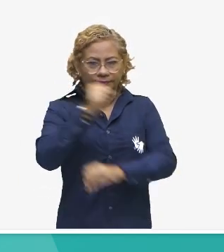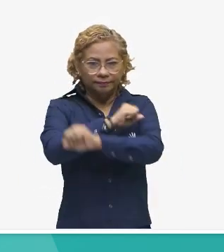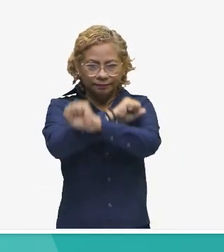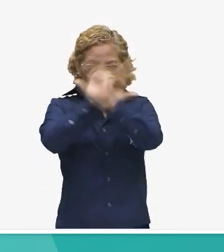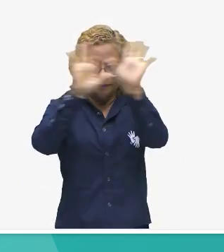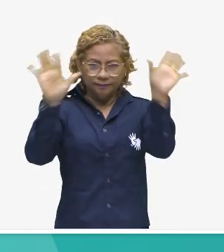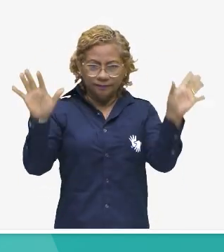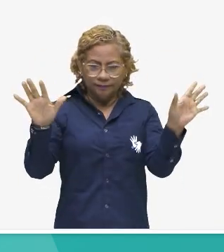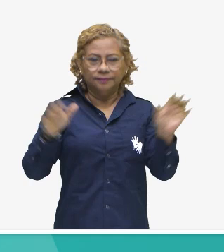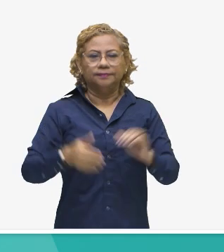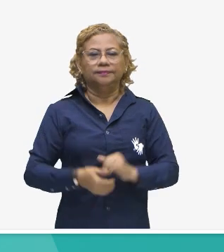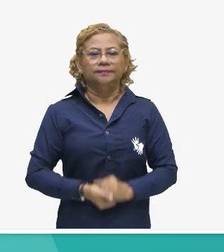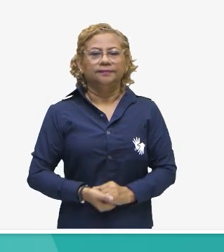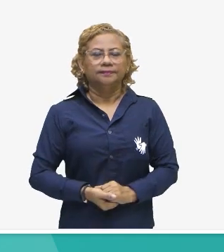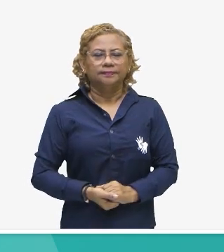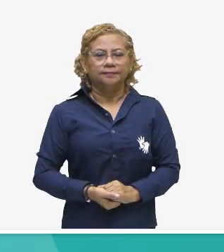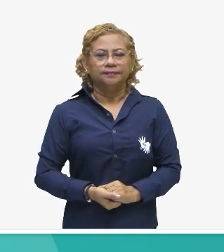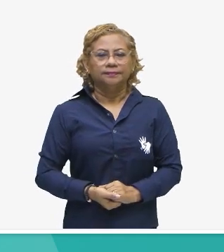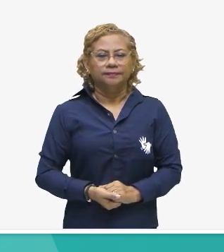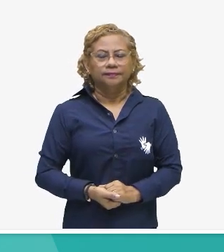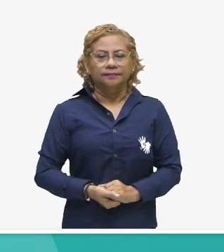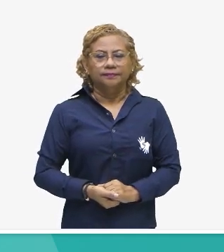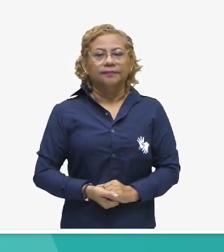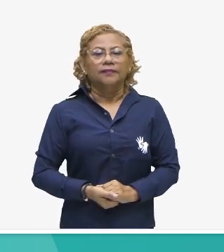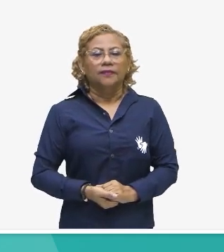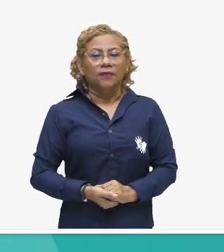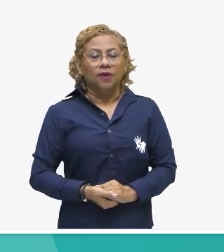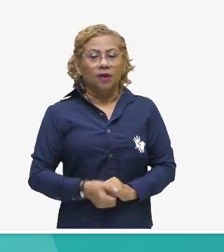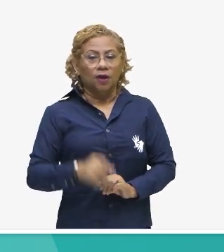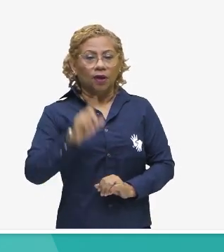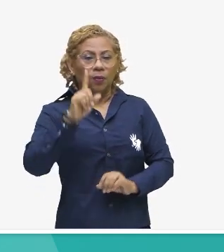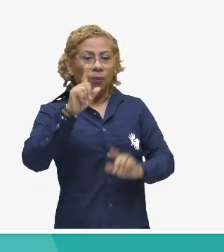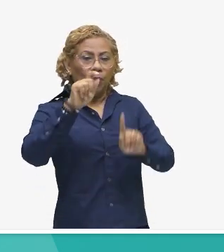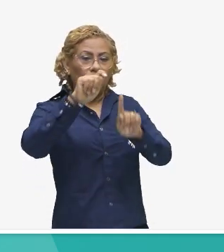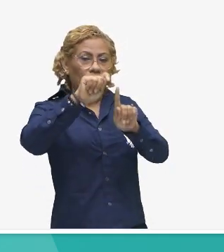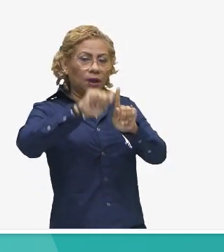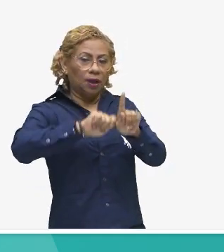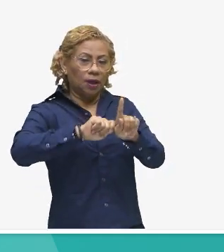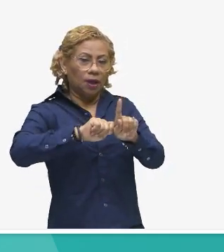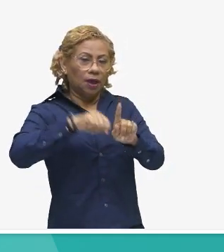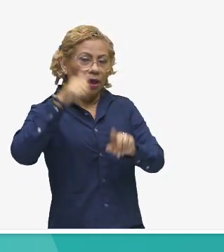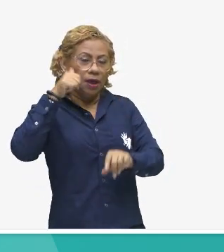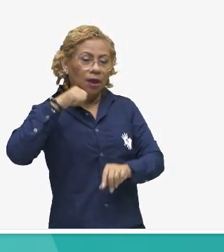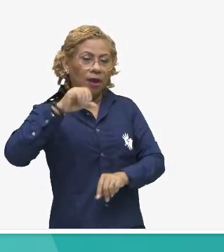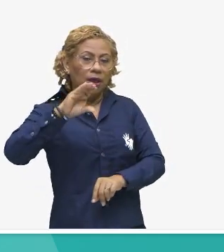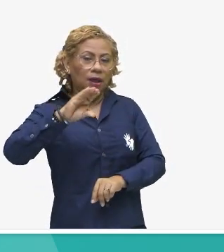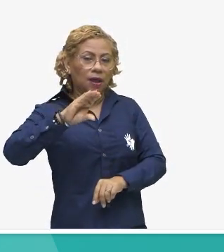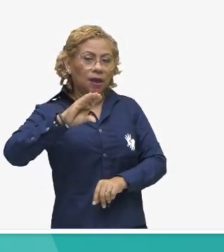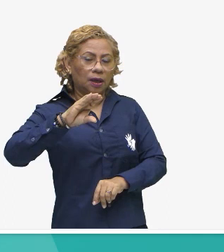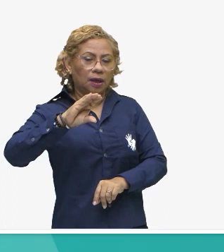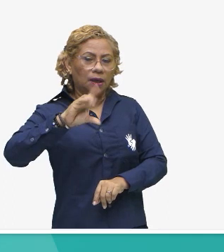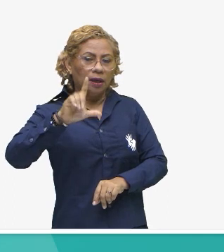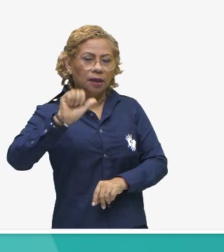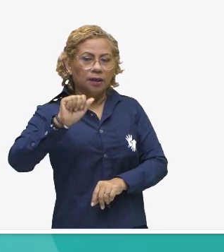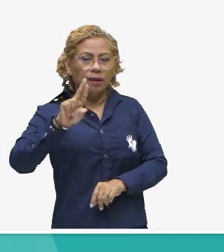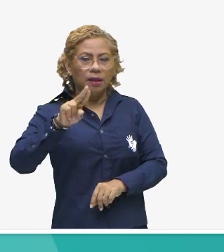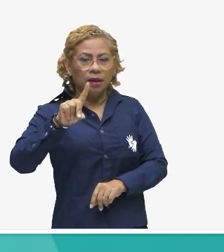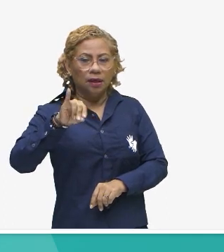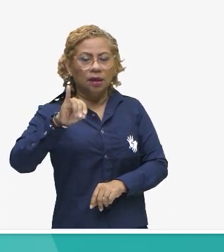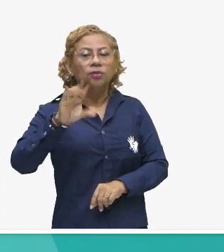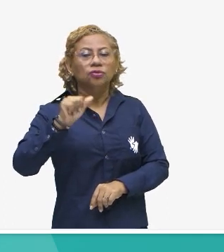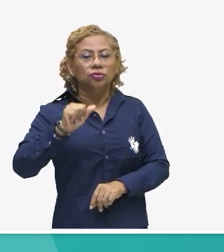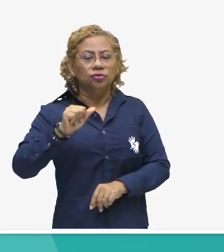futuramente. Há um ano, Cláudia descobriu que não poderia ter